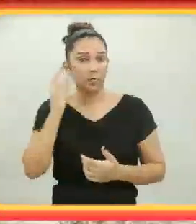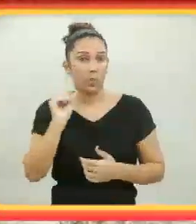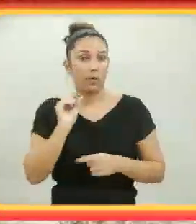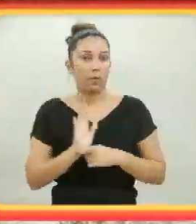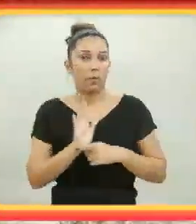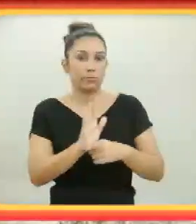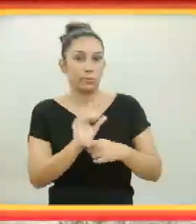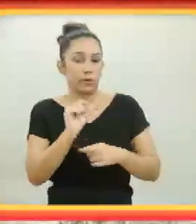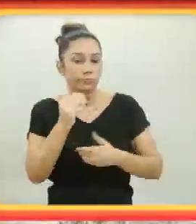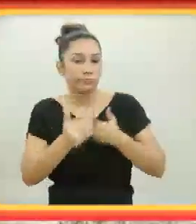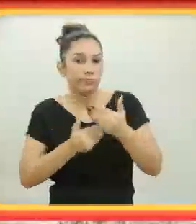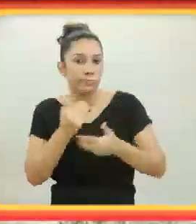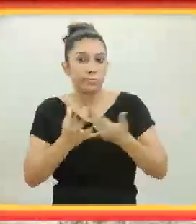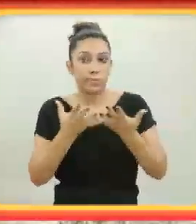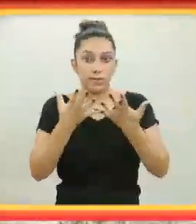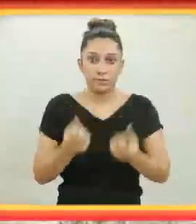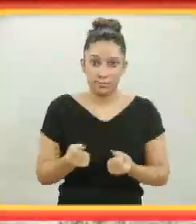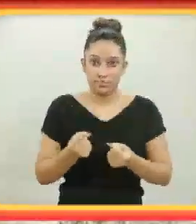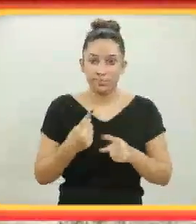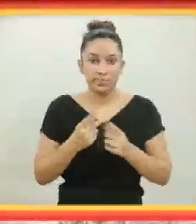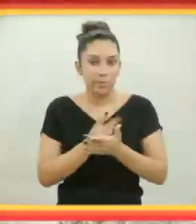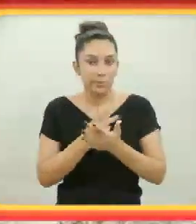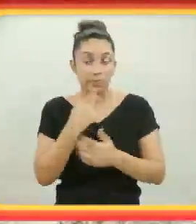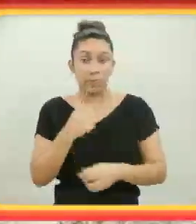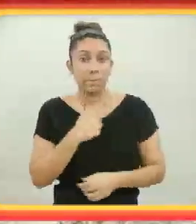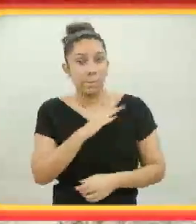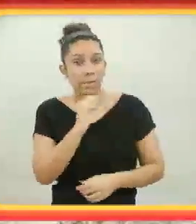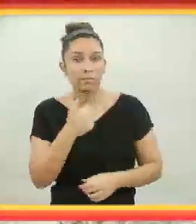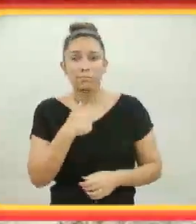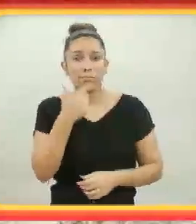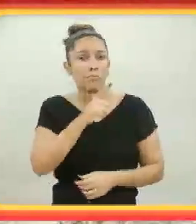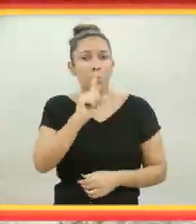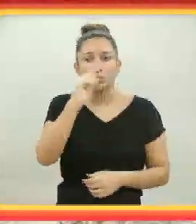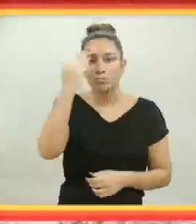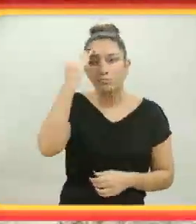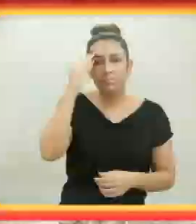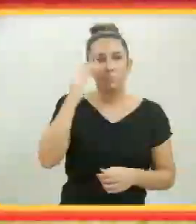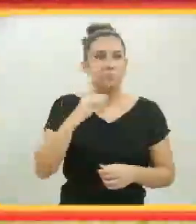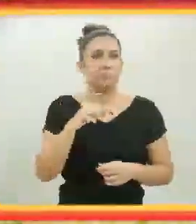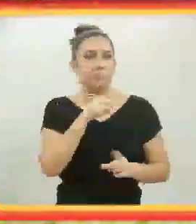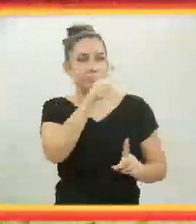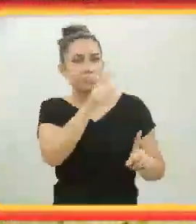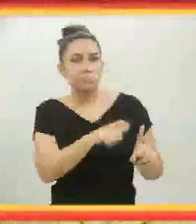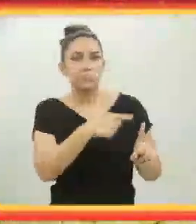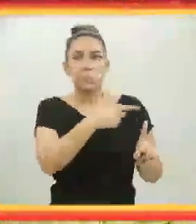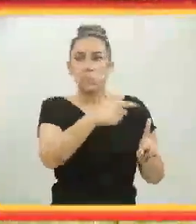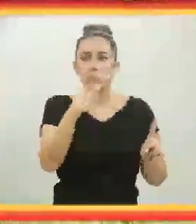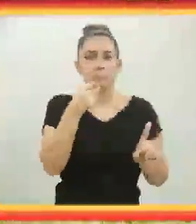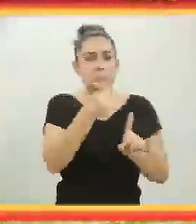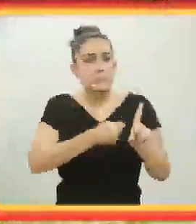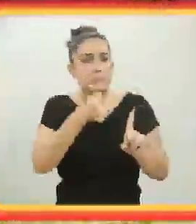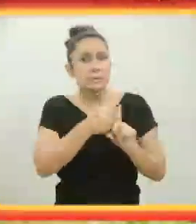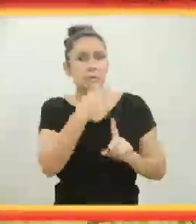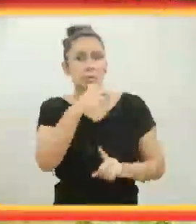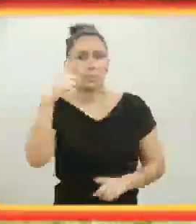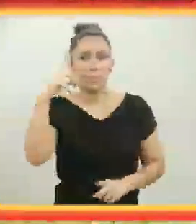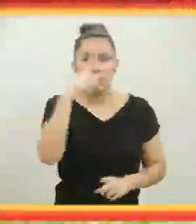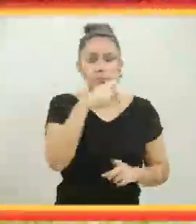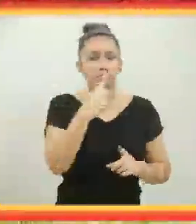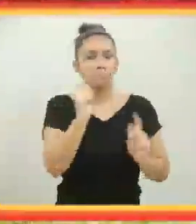e dificuldades, com as suas condições, você consegue